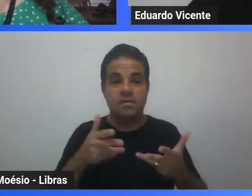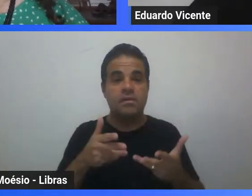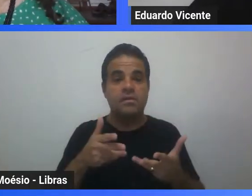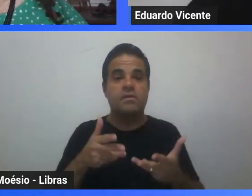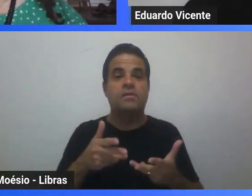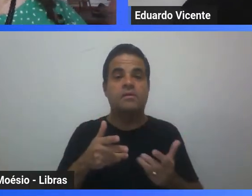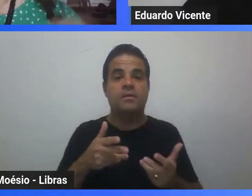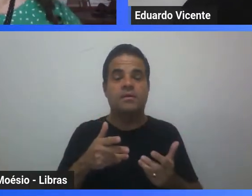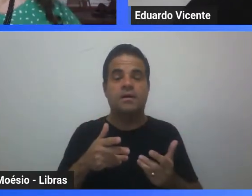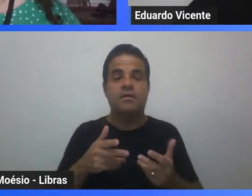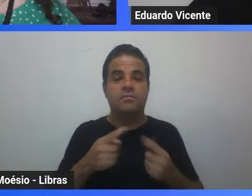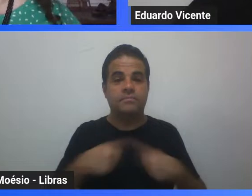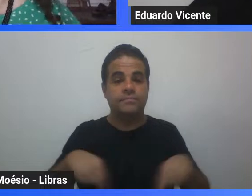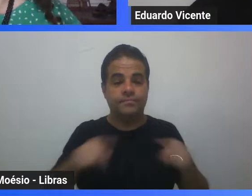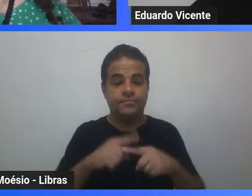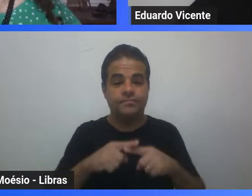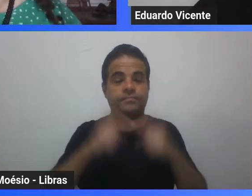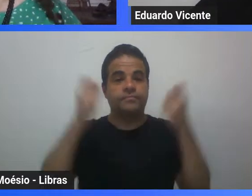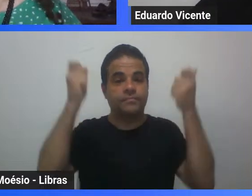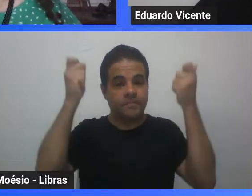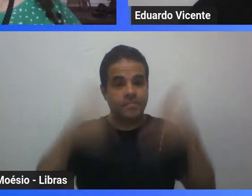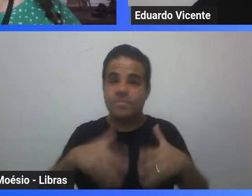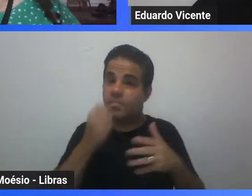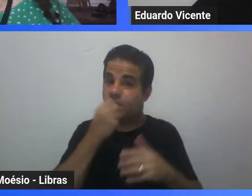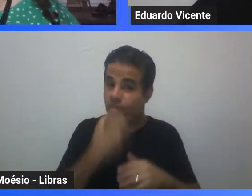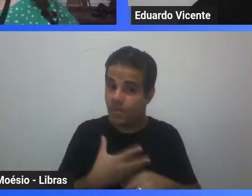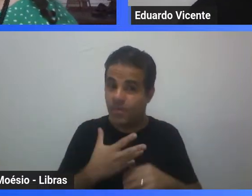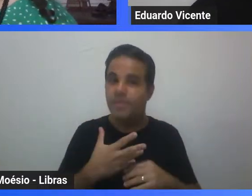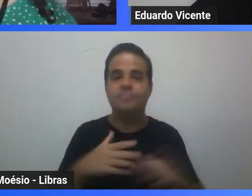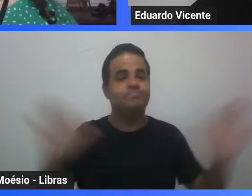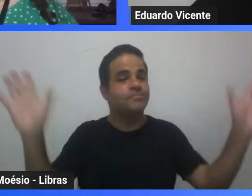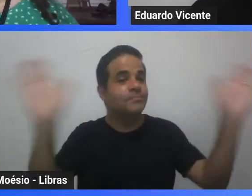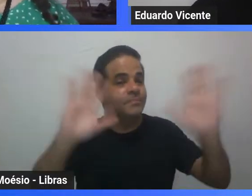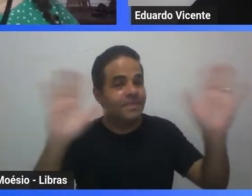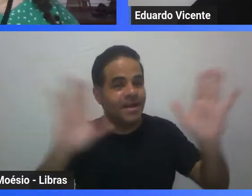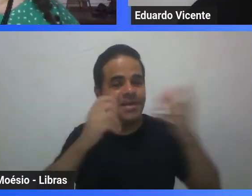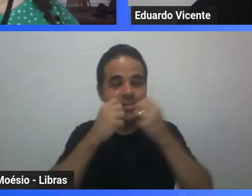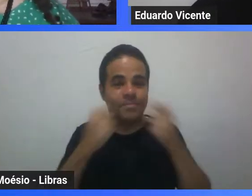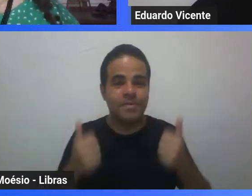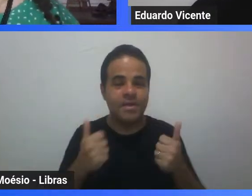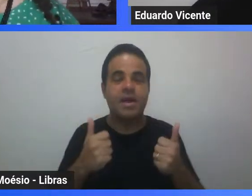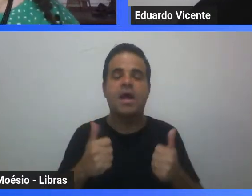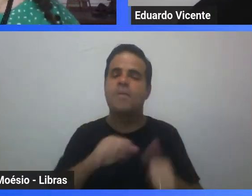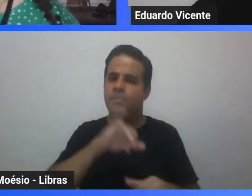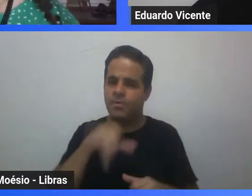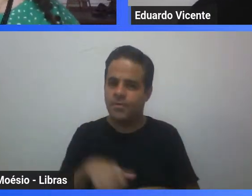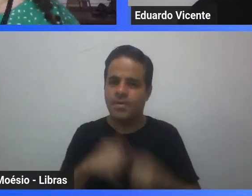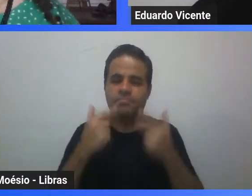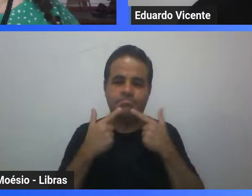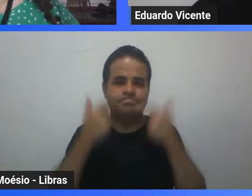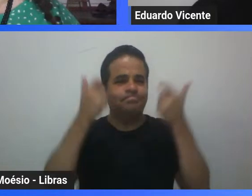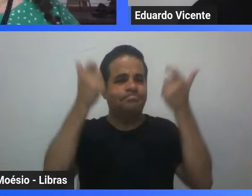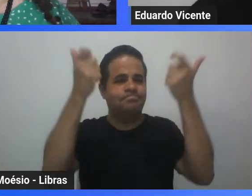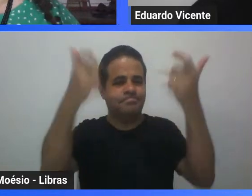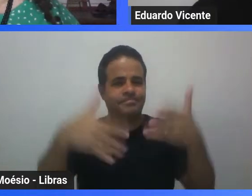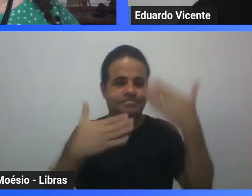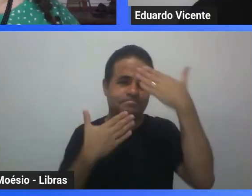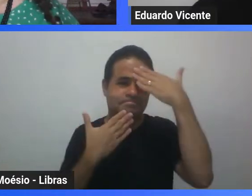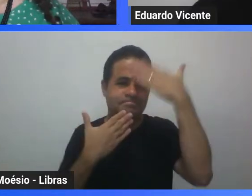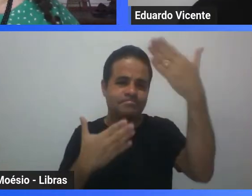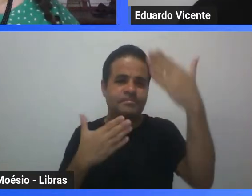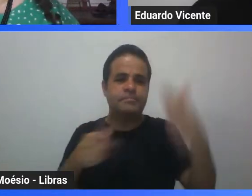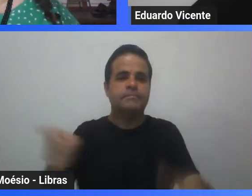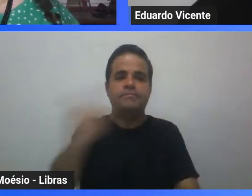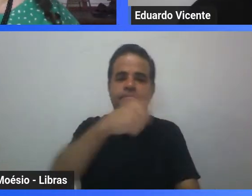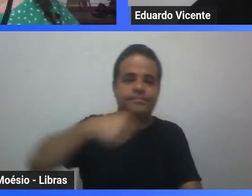Rosa, tudo bem? Olá a todos. Aproveito a oportunidade em agradecer o